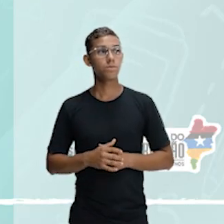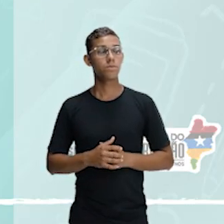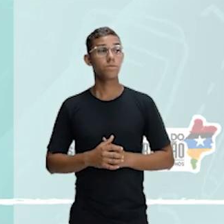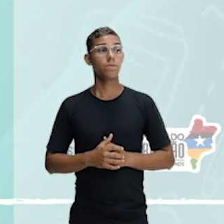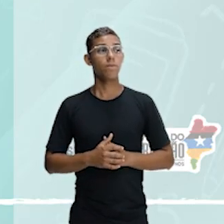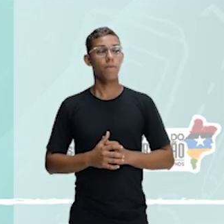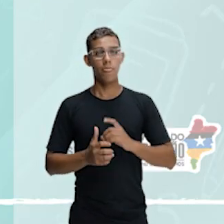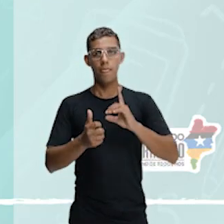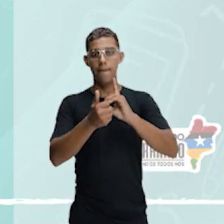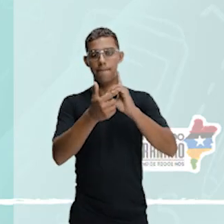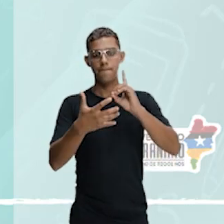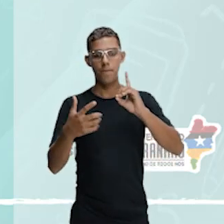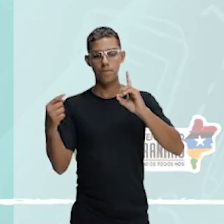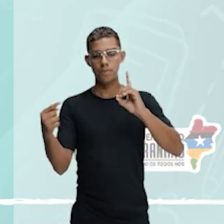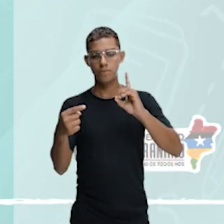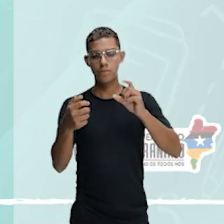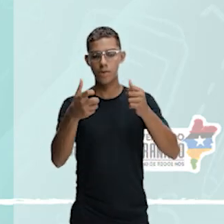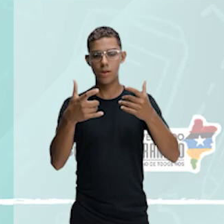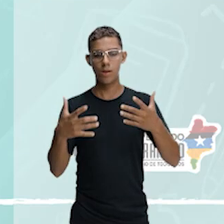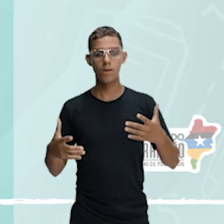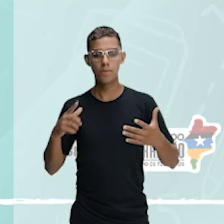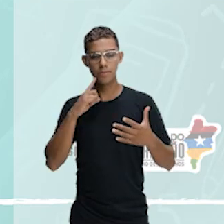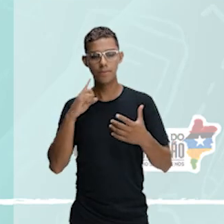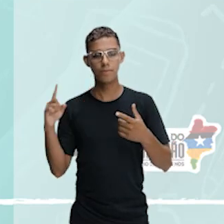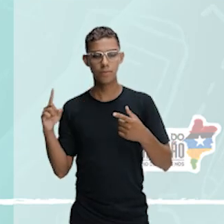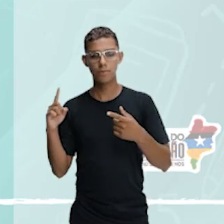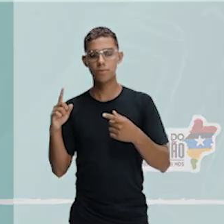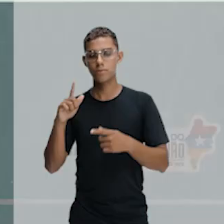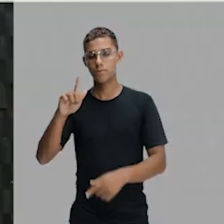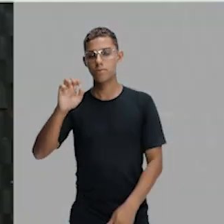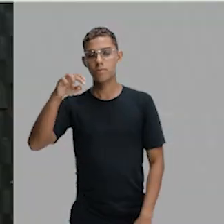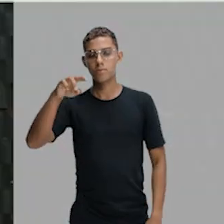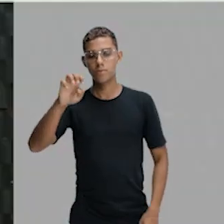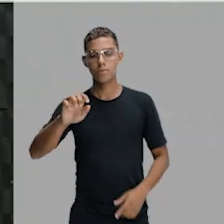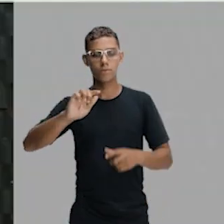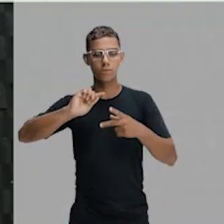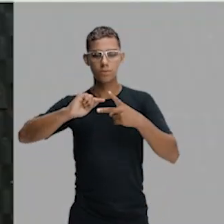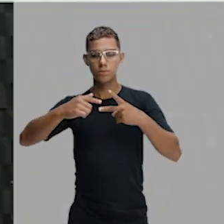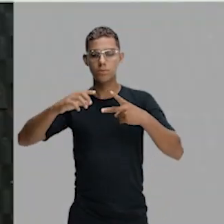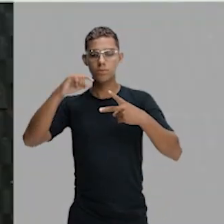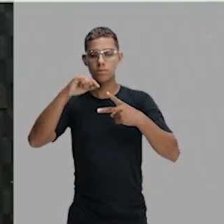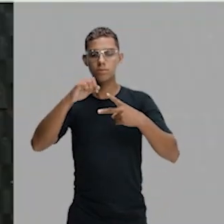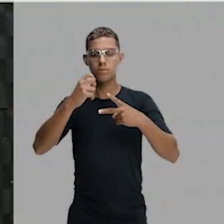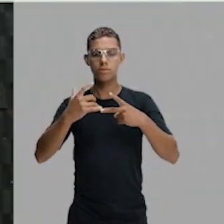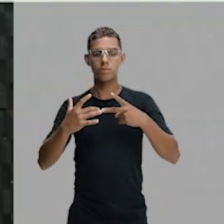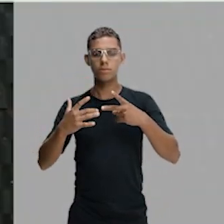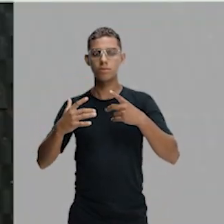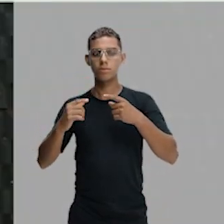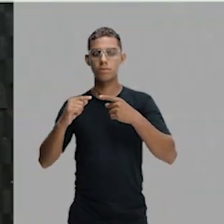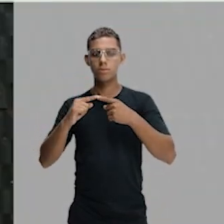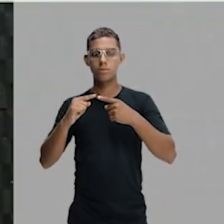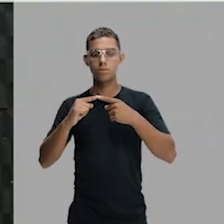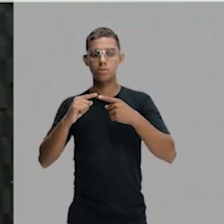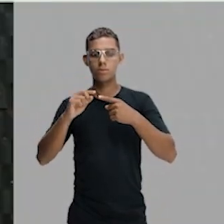Os dados diz o seguinte, que o alelo recessivo vai